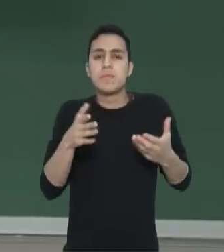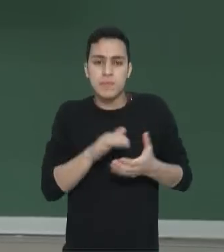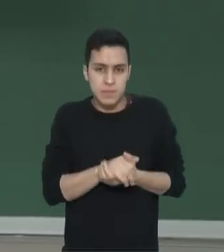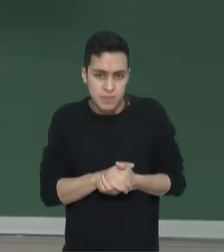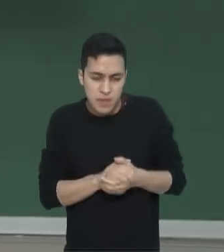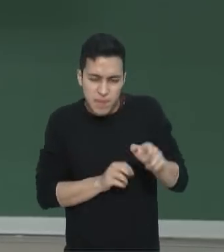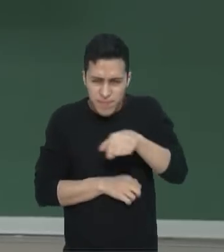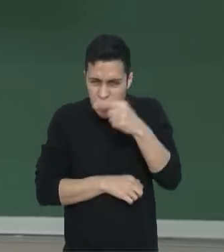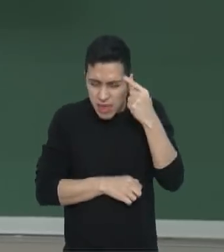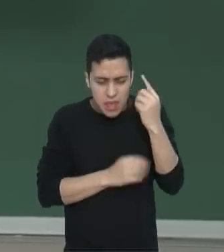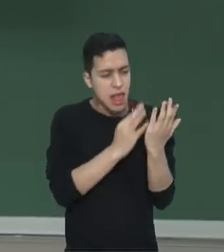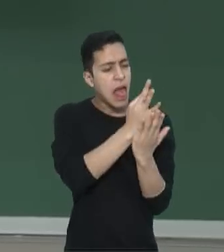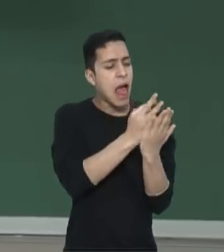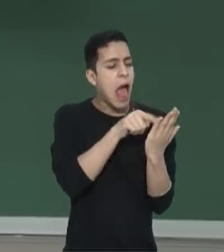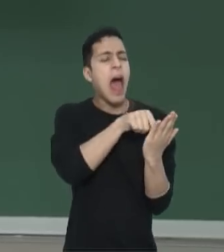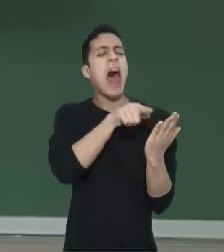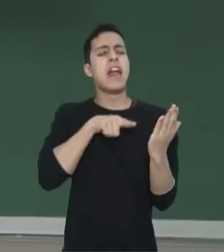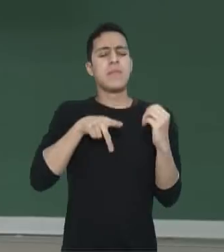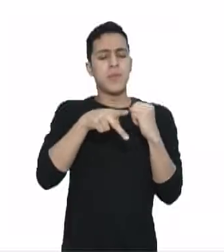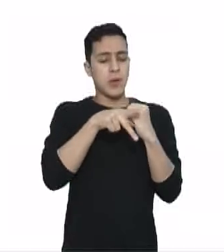e pense por que ele foi utilizado.